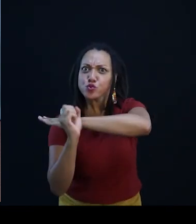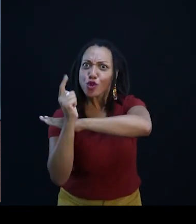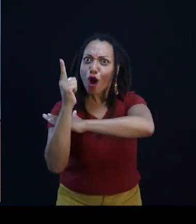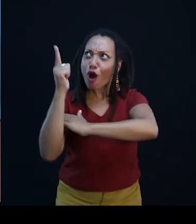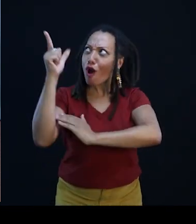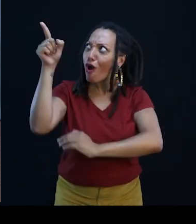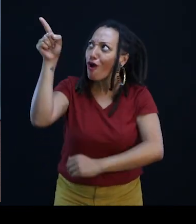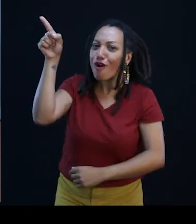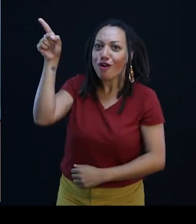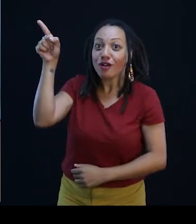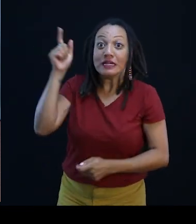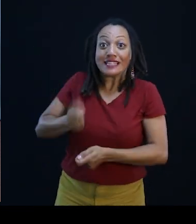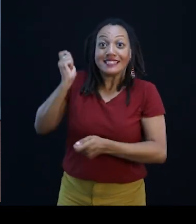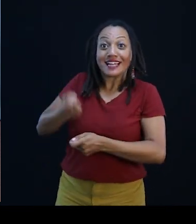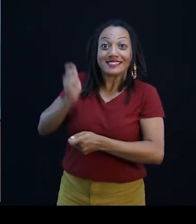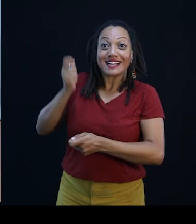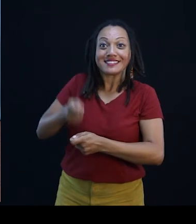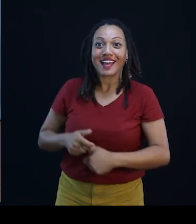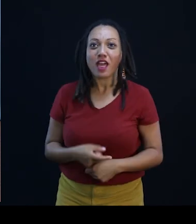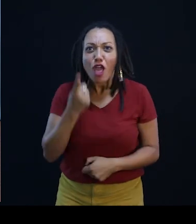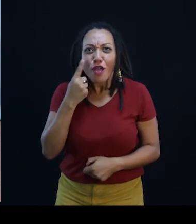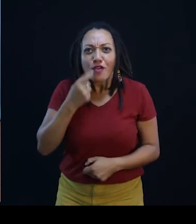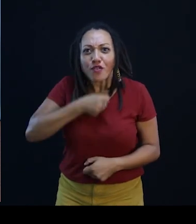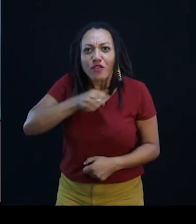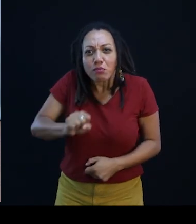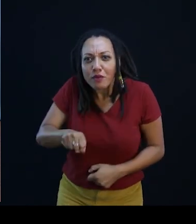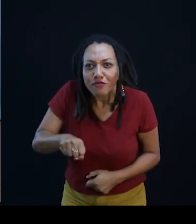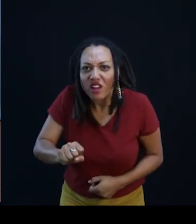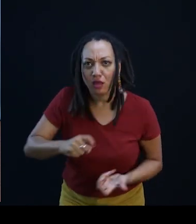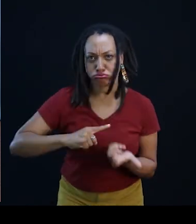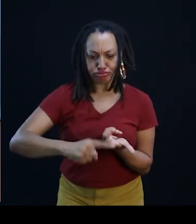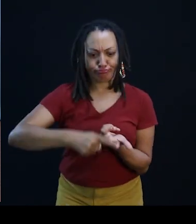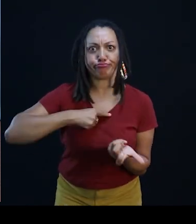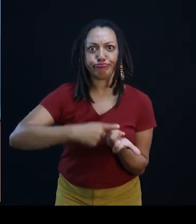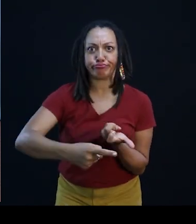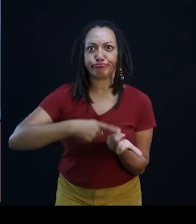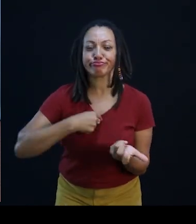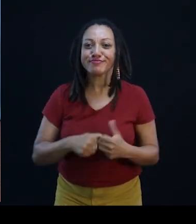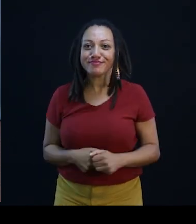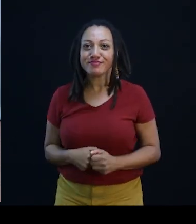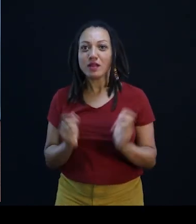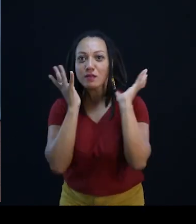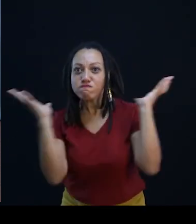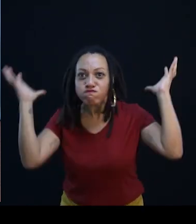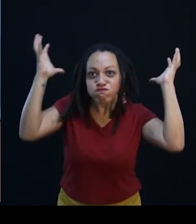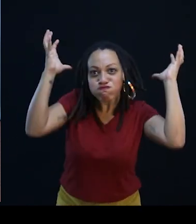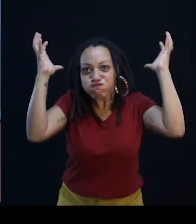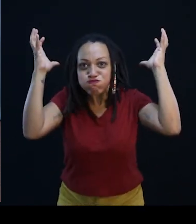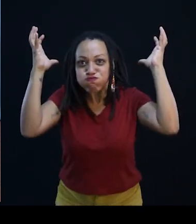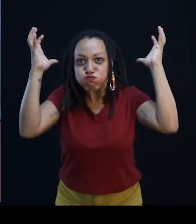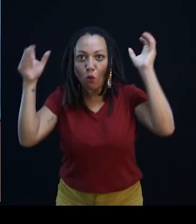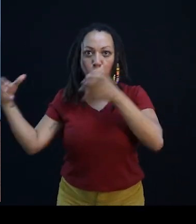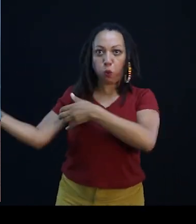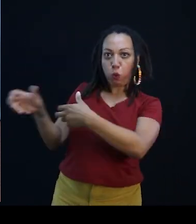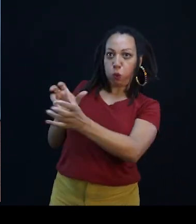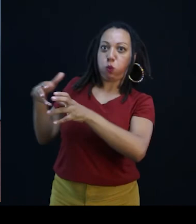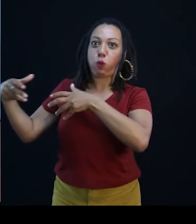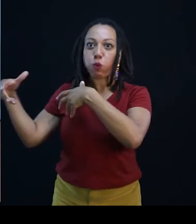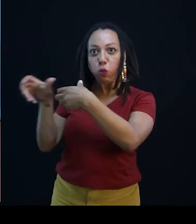O sol vem nascendo ali, eu vi uma velhinha assim, com a trouxa desse